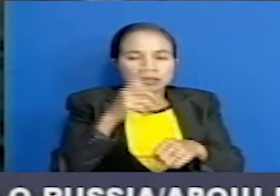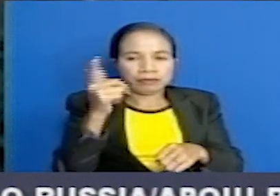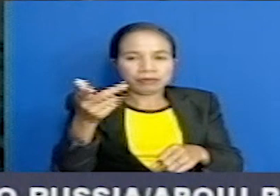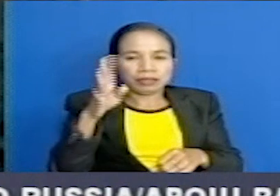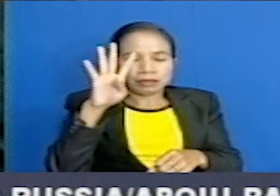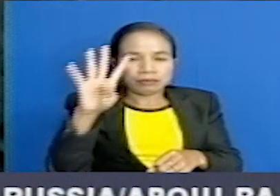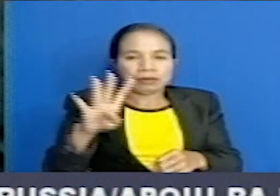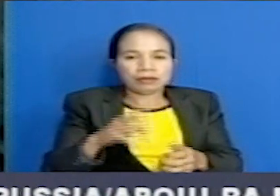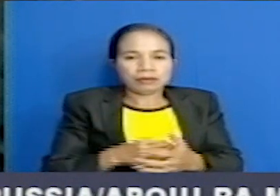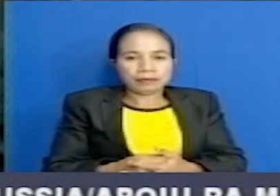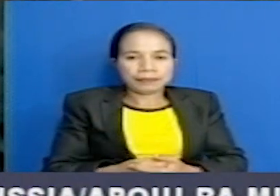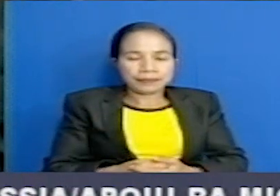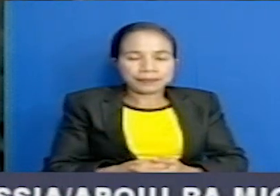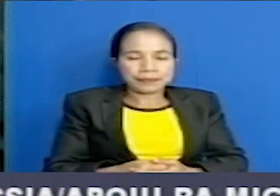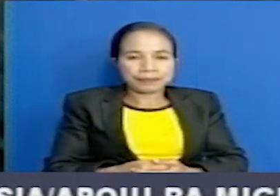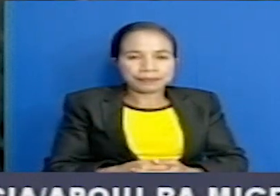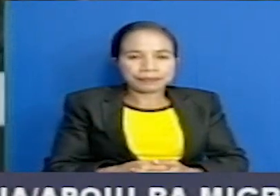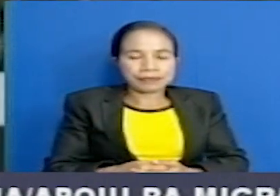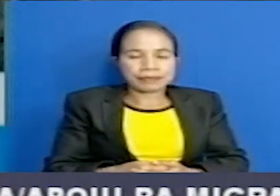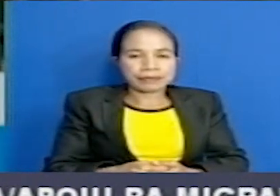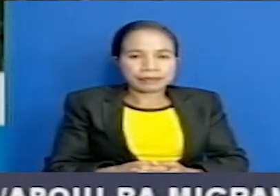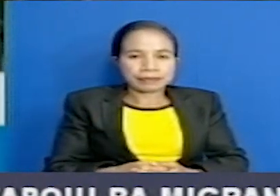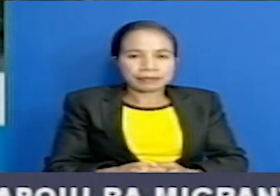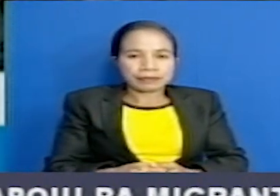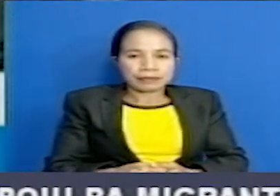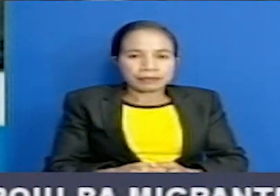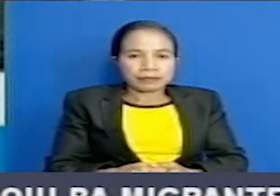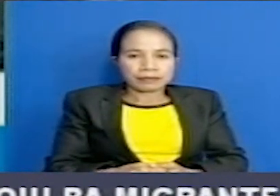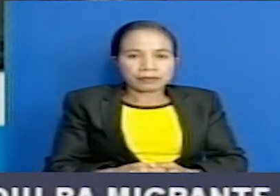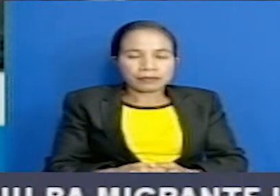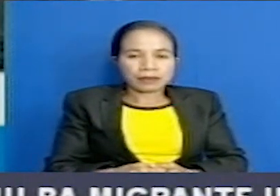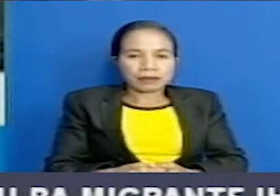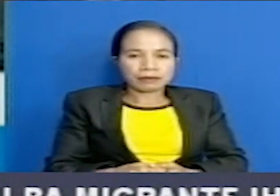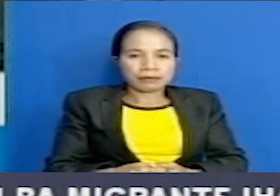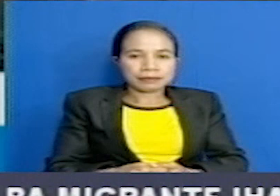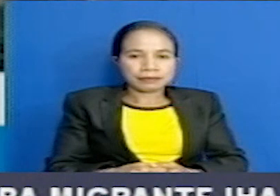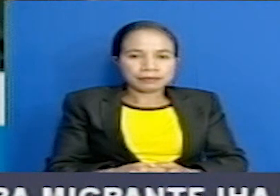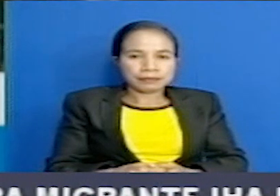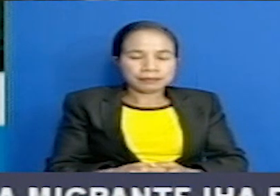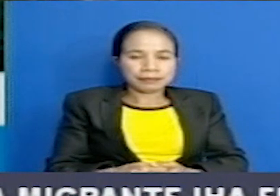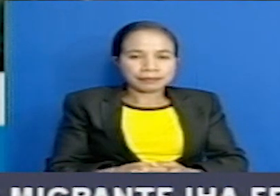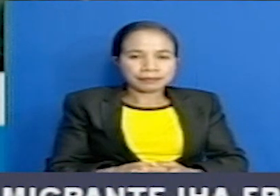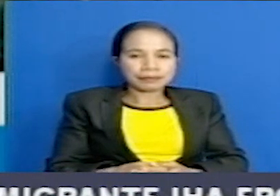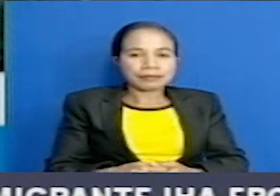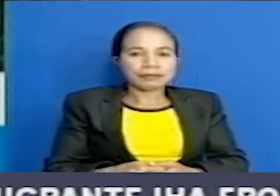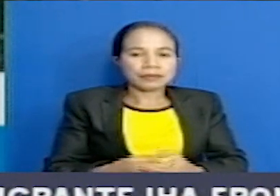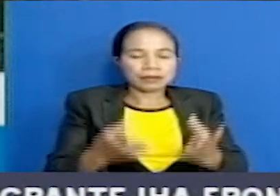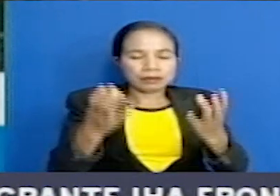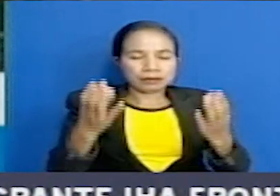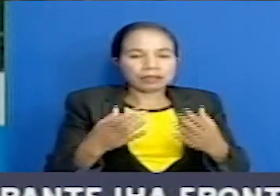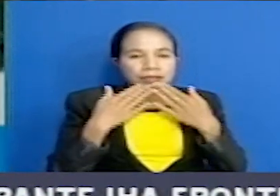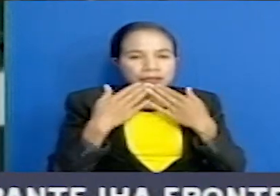ou 90, há muito levantamento de linha, hanya Abi Domi, hanya Malu Siseselu, kami ala opsi dari si.